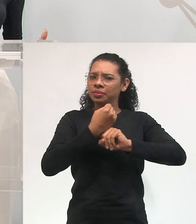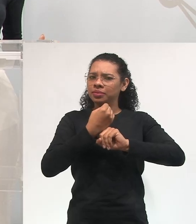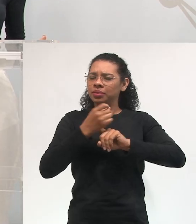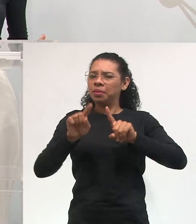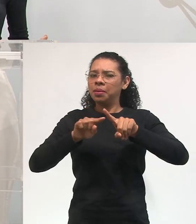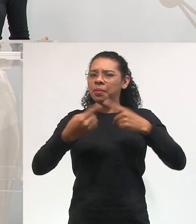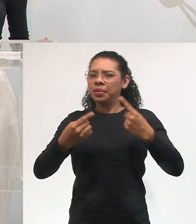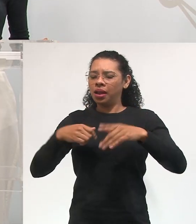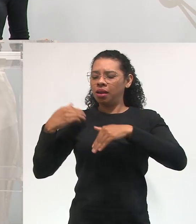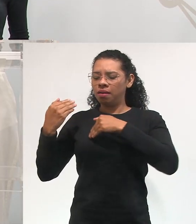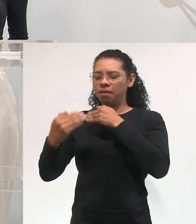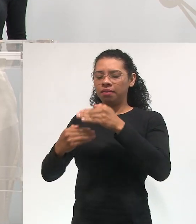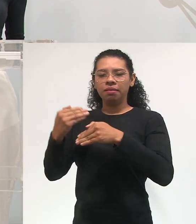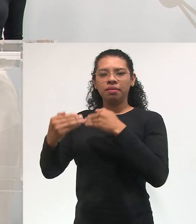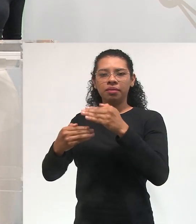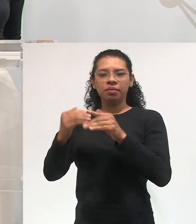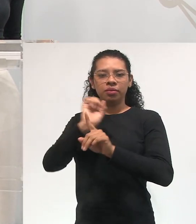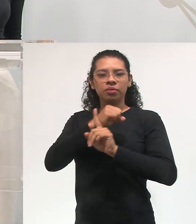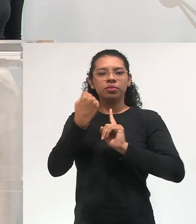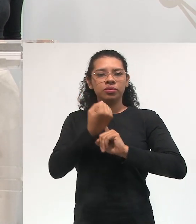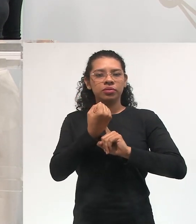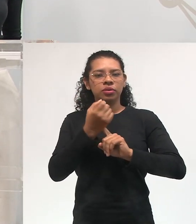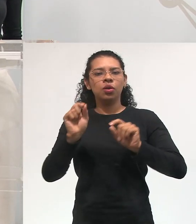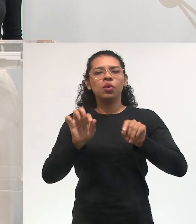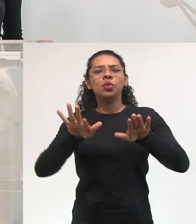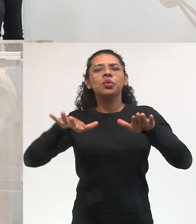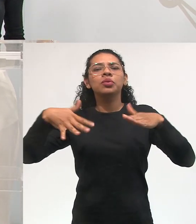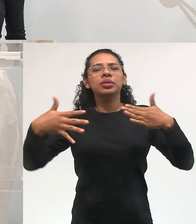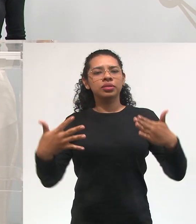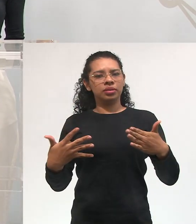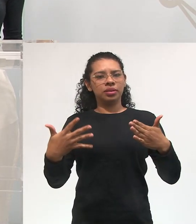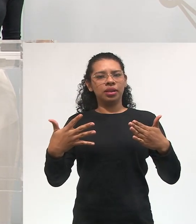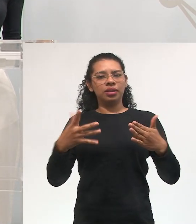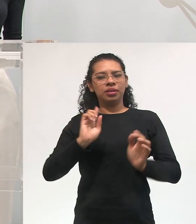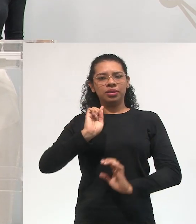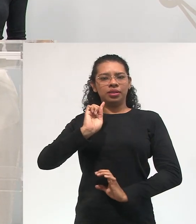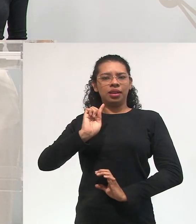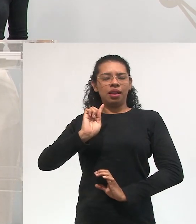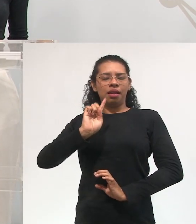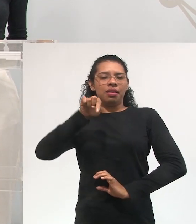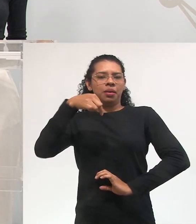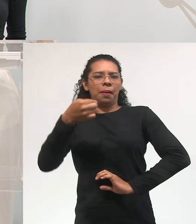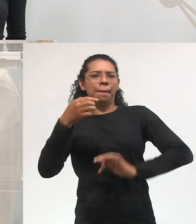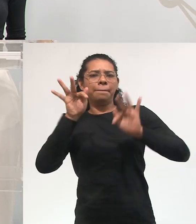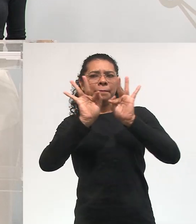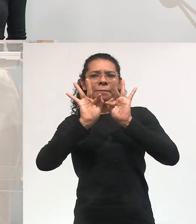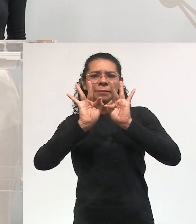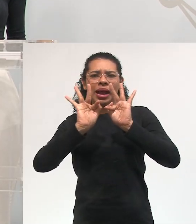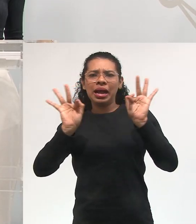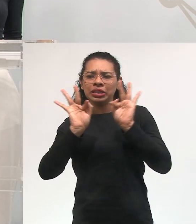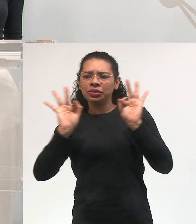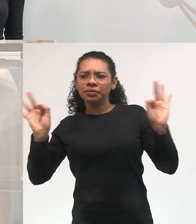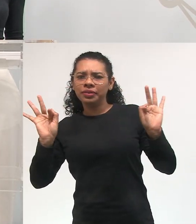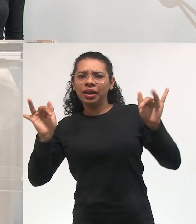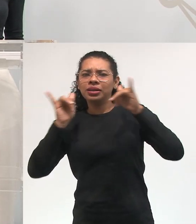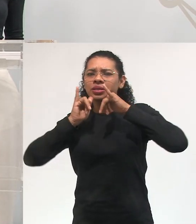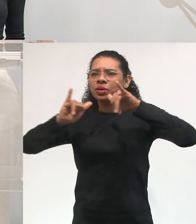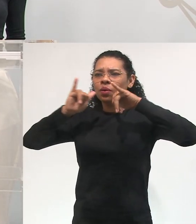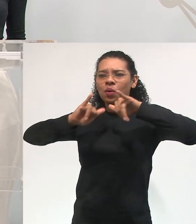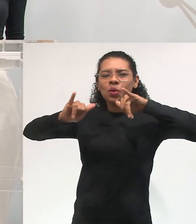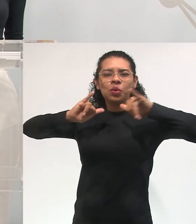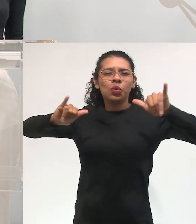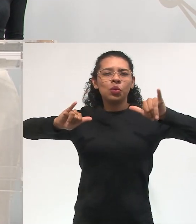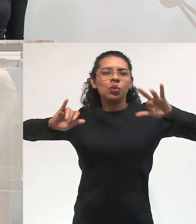construções sociais, né? E o que há por trás desses discursos de que somos todos iguais? Outro discurso